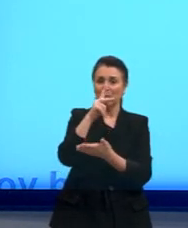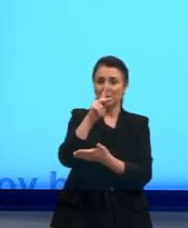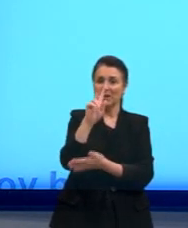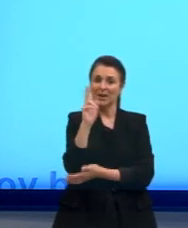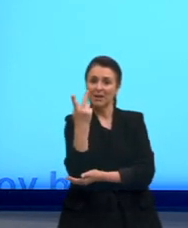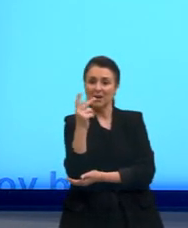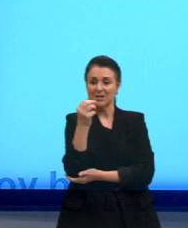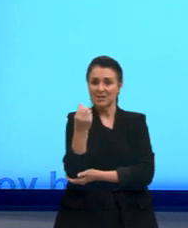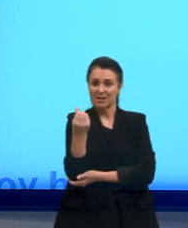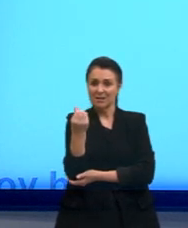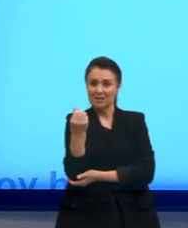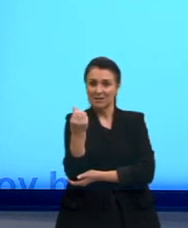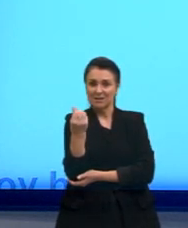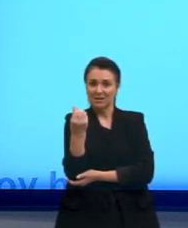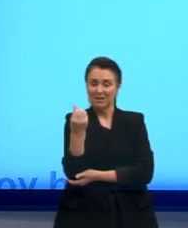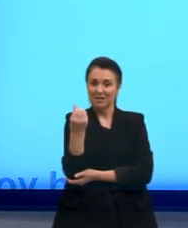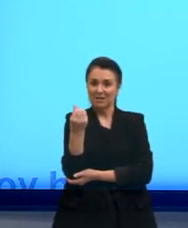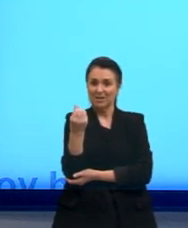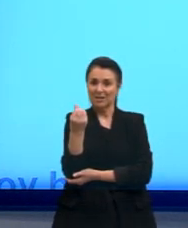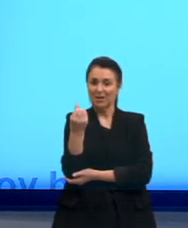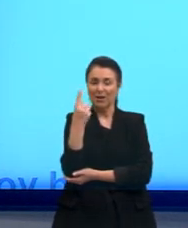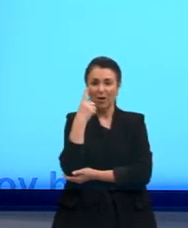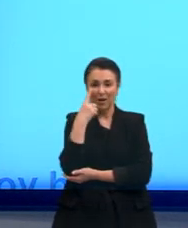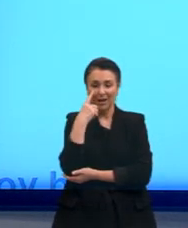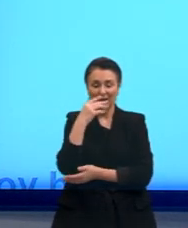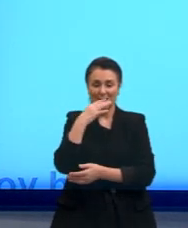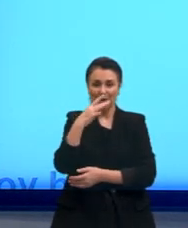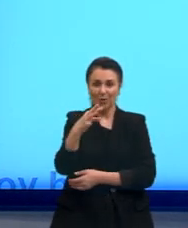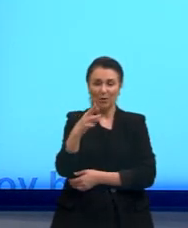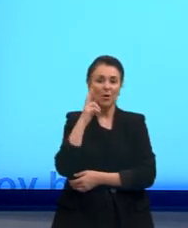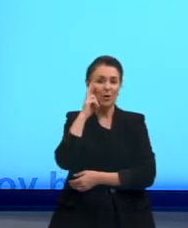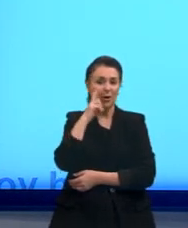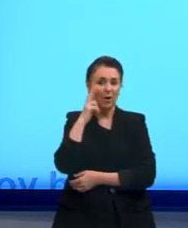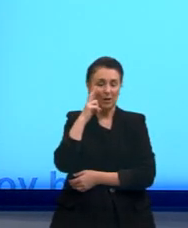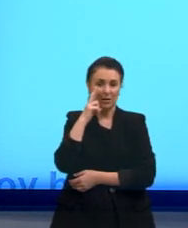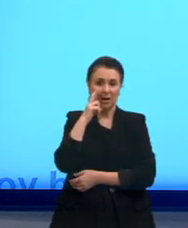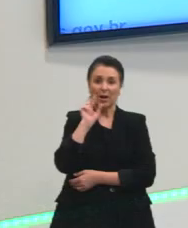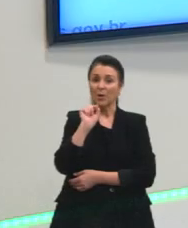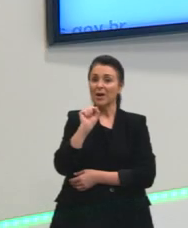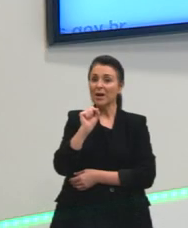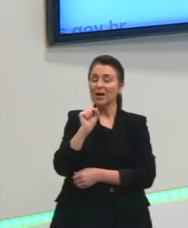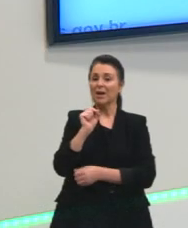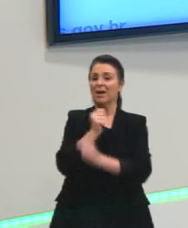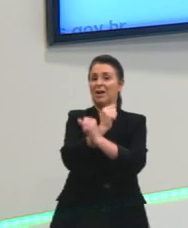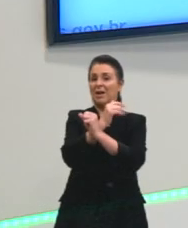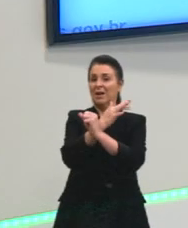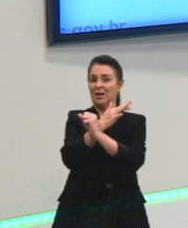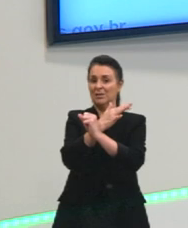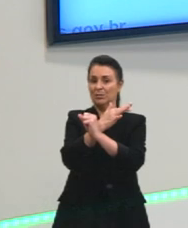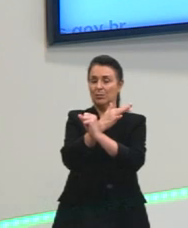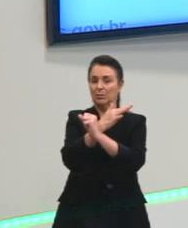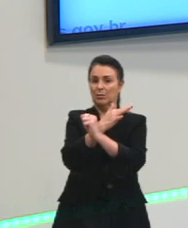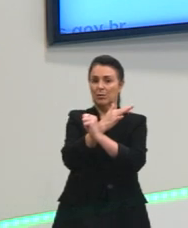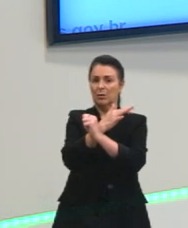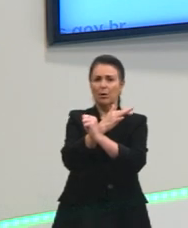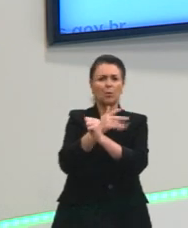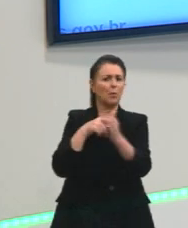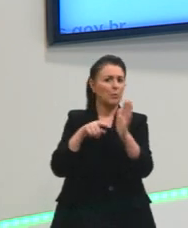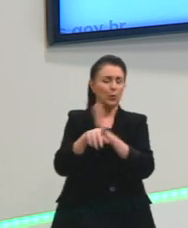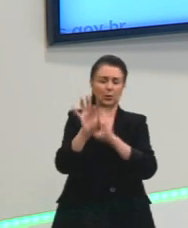tá aqui no finalzinho do Rosa também caráter ácido então e é uma questão simples